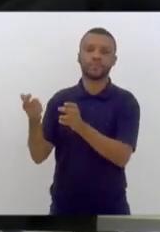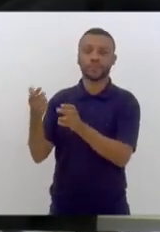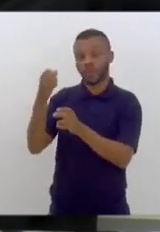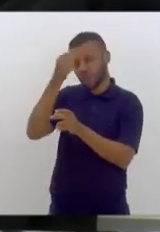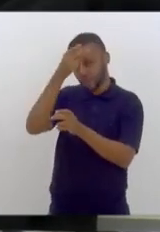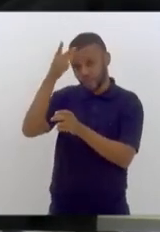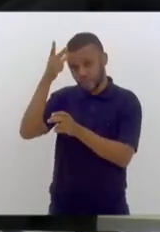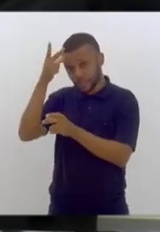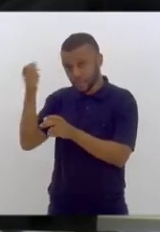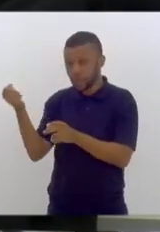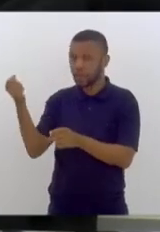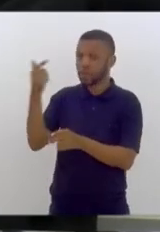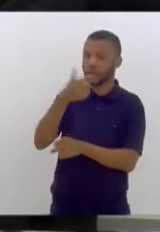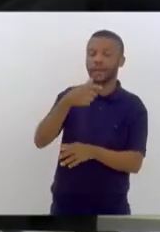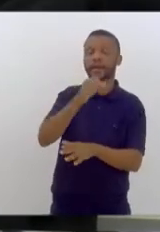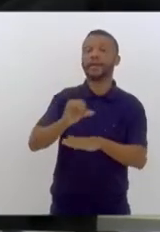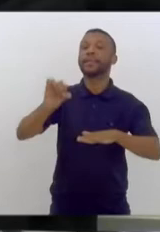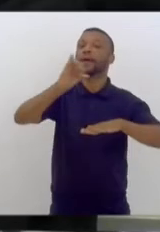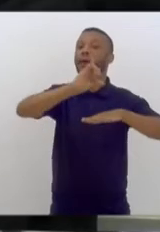município, da capital, né?